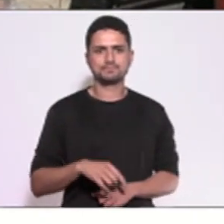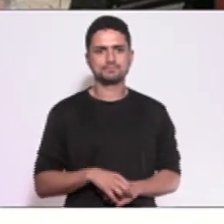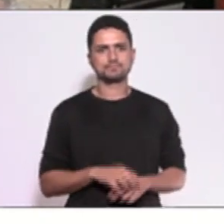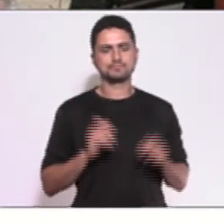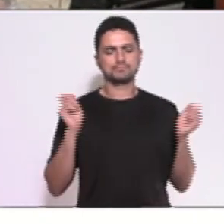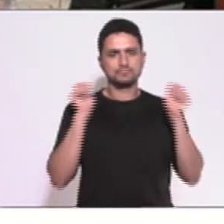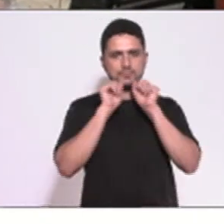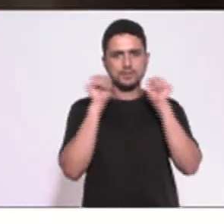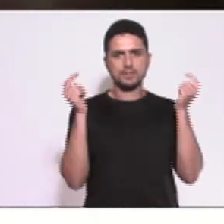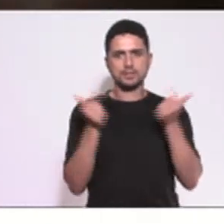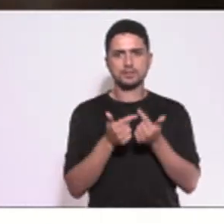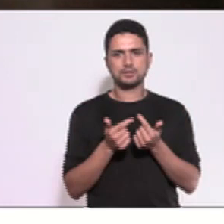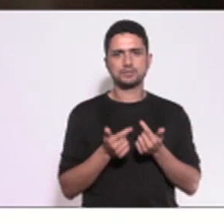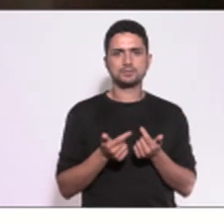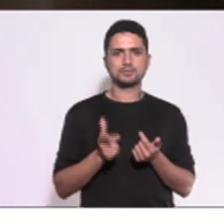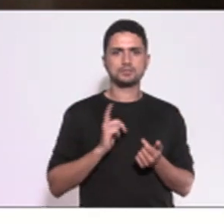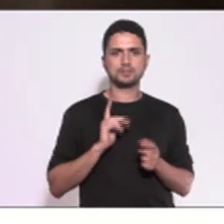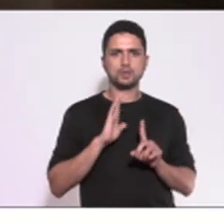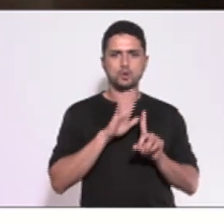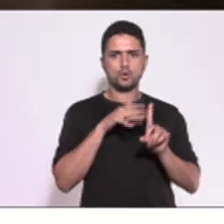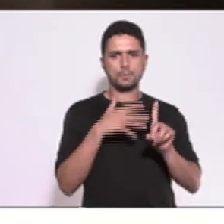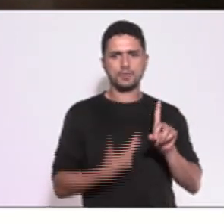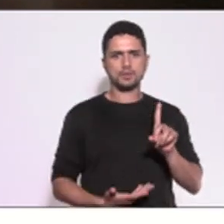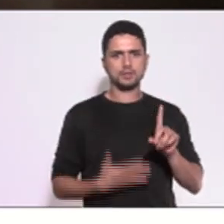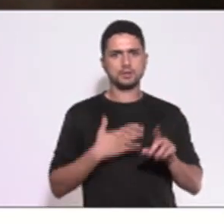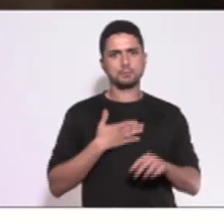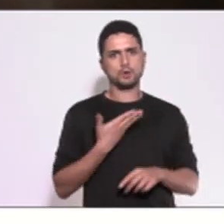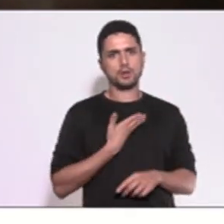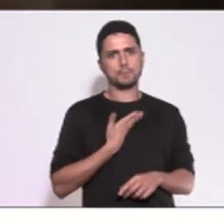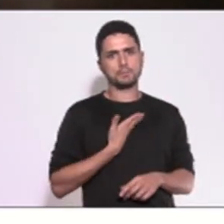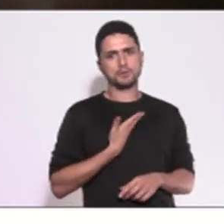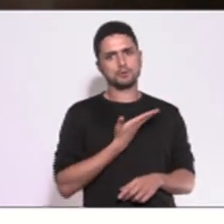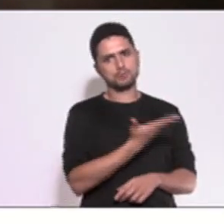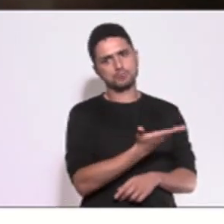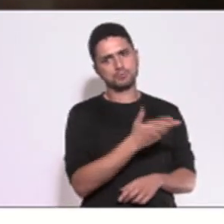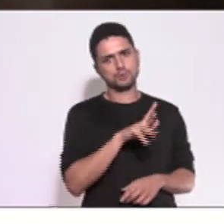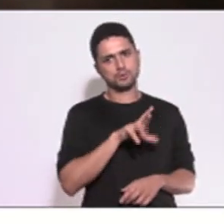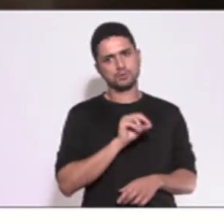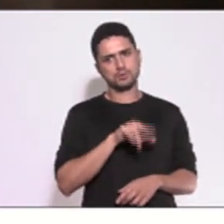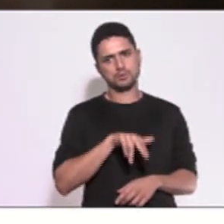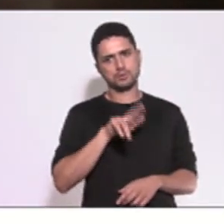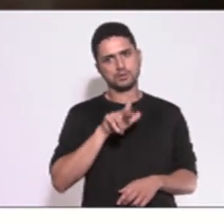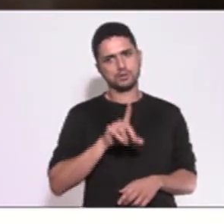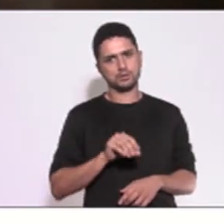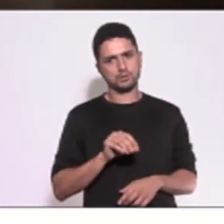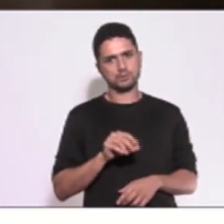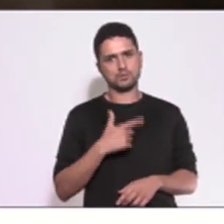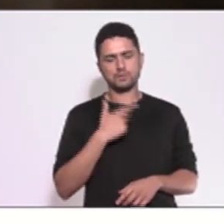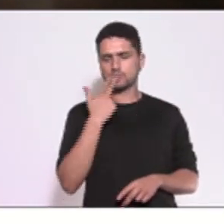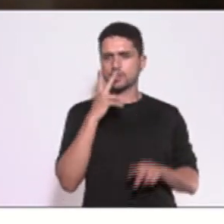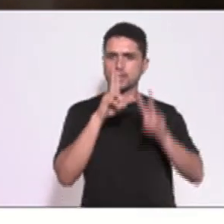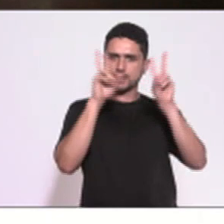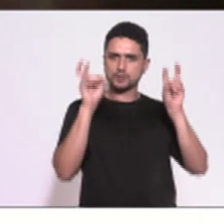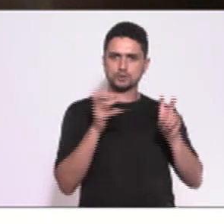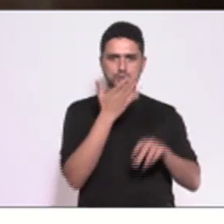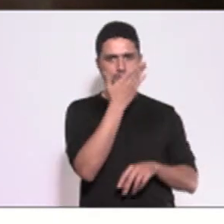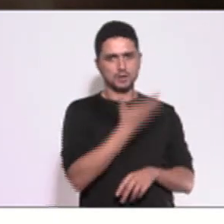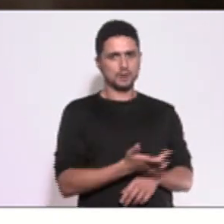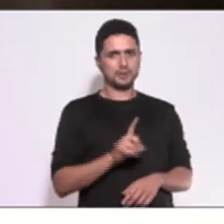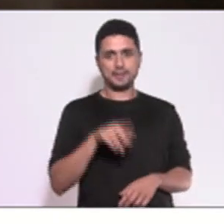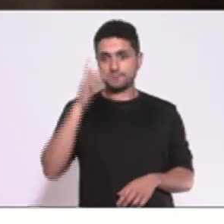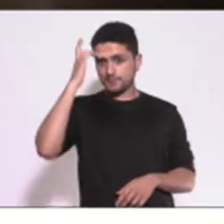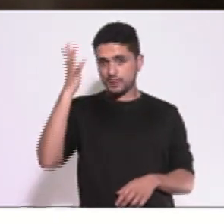para prestar homenagem ao meu querido amigo e irmão Ronaldo Gomes Levski. Falar do Ronaldo Gomes Levski é muito